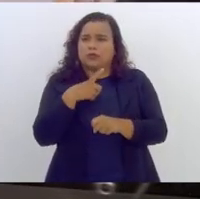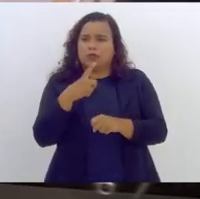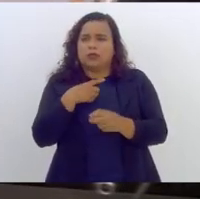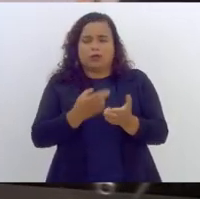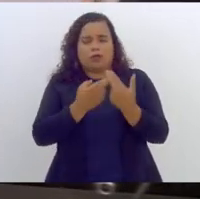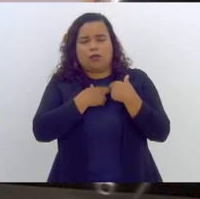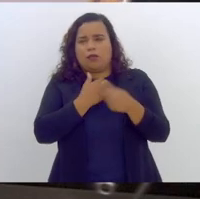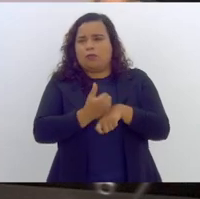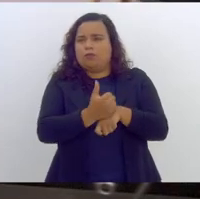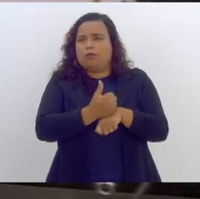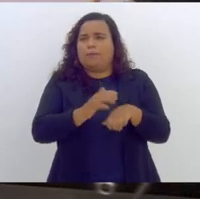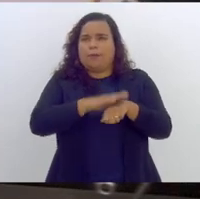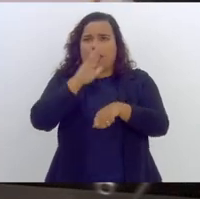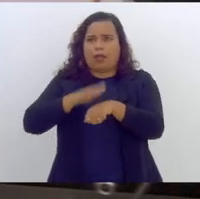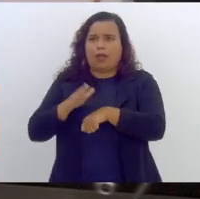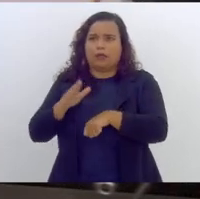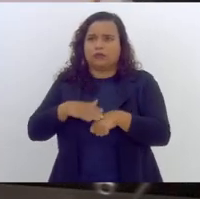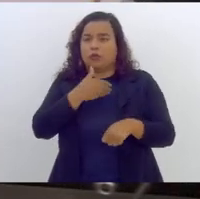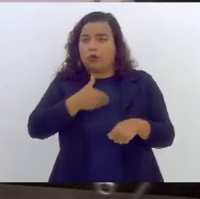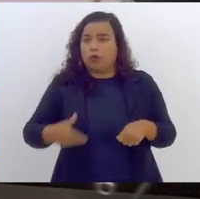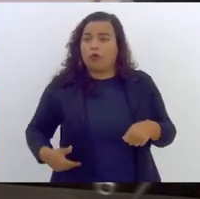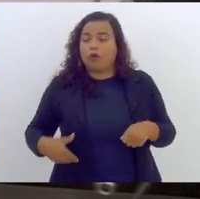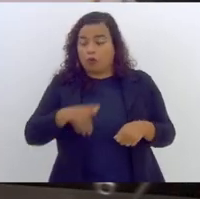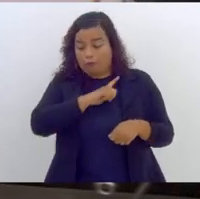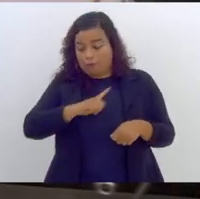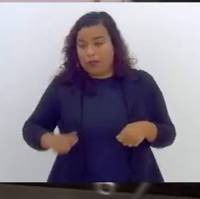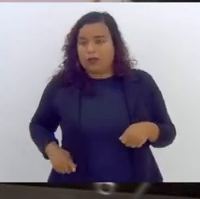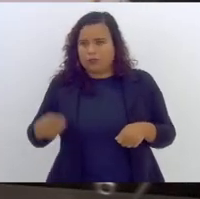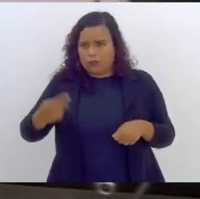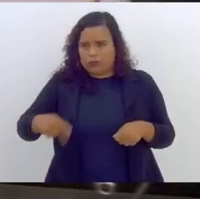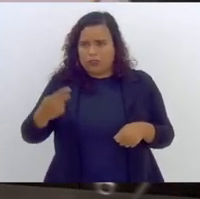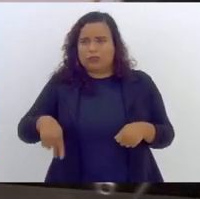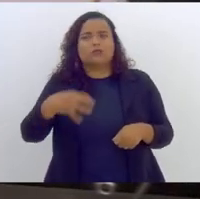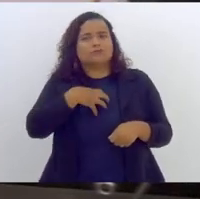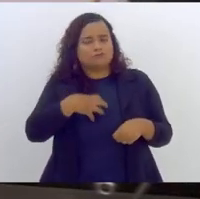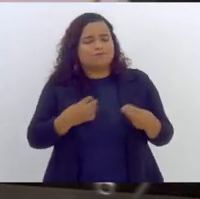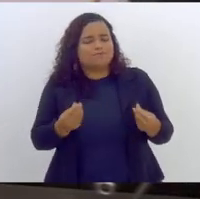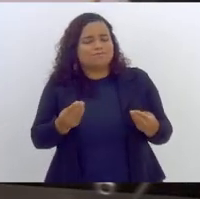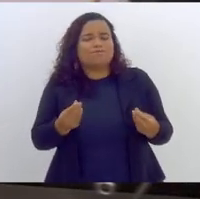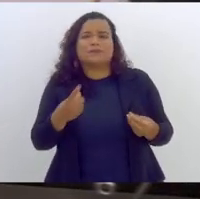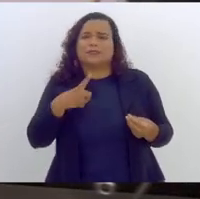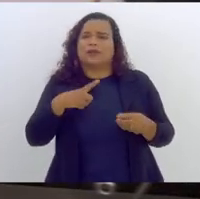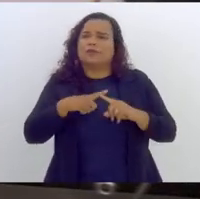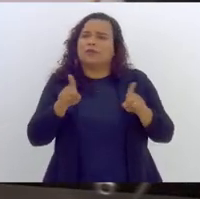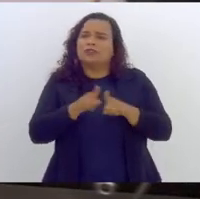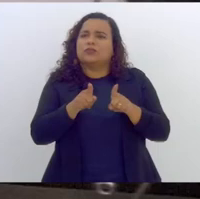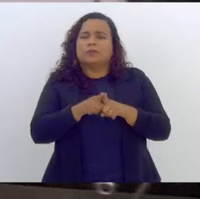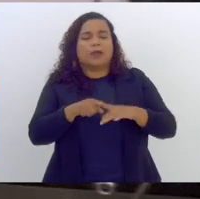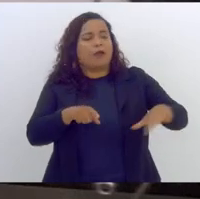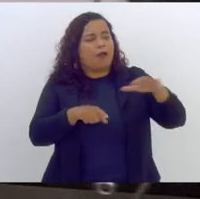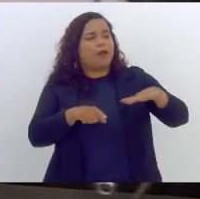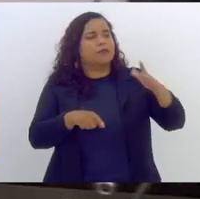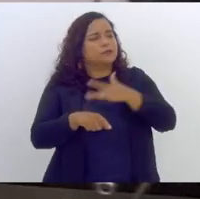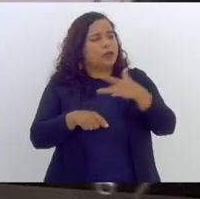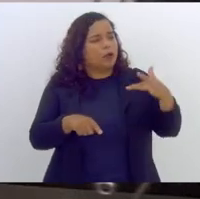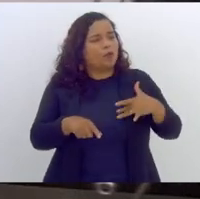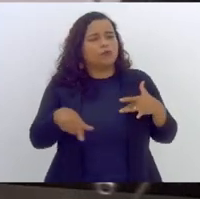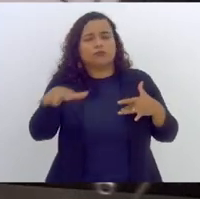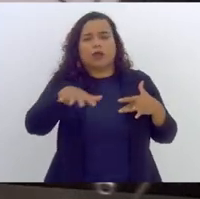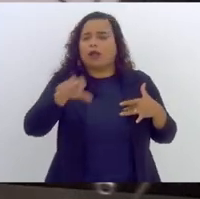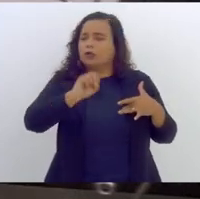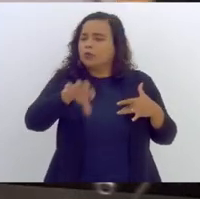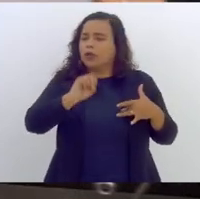cargos né governador do Estado é muito sensível mas ele também tem o quê a saúde educação não é